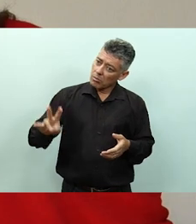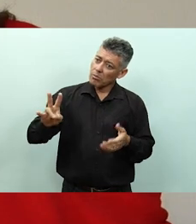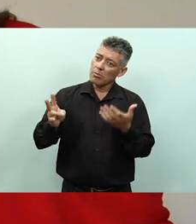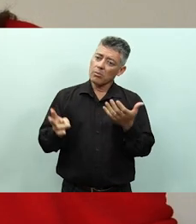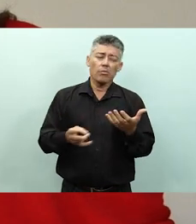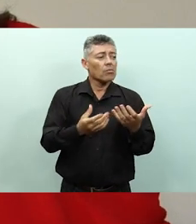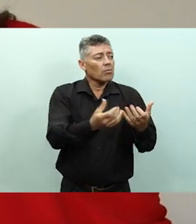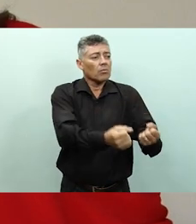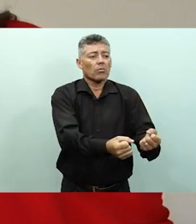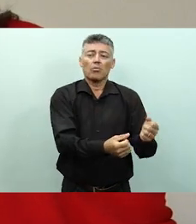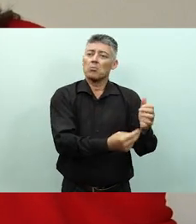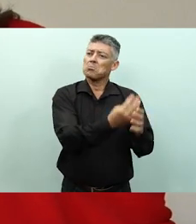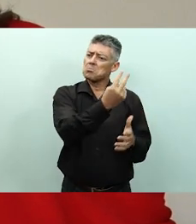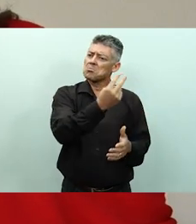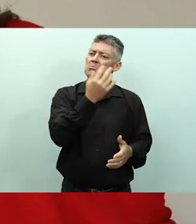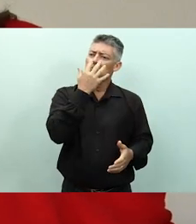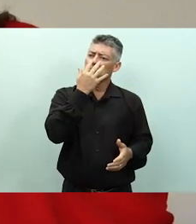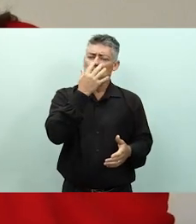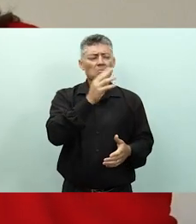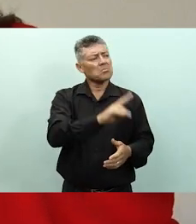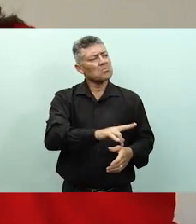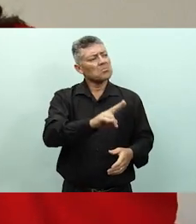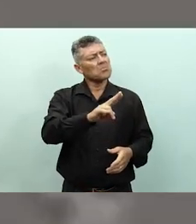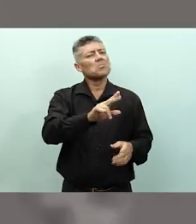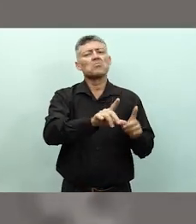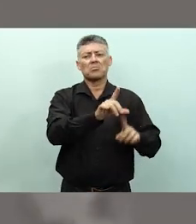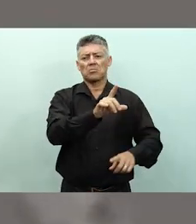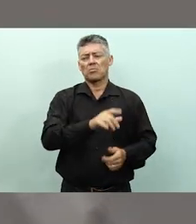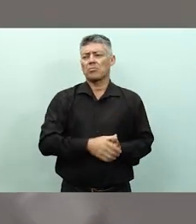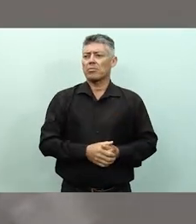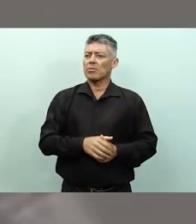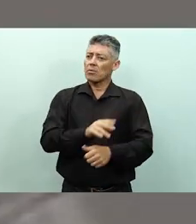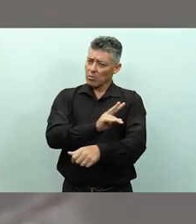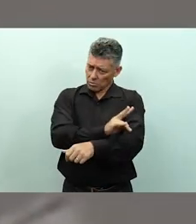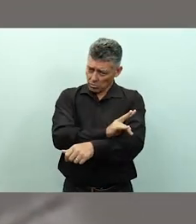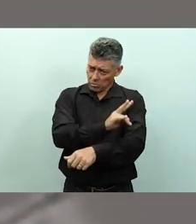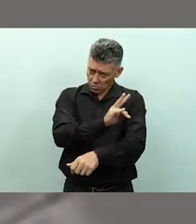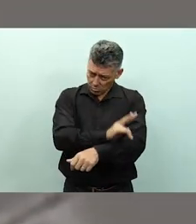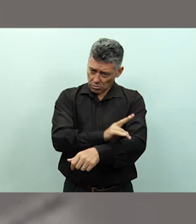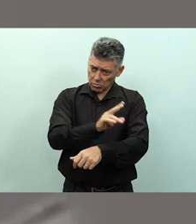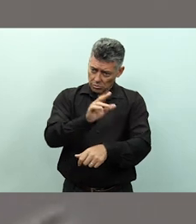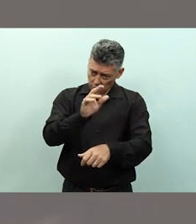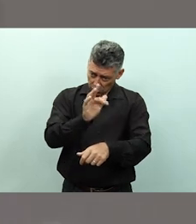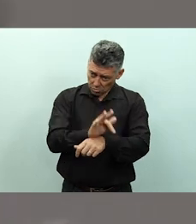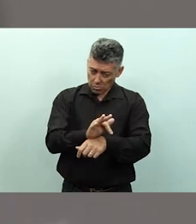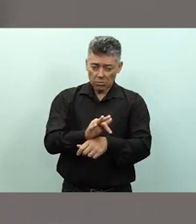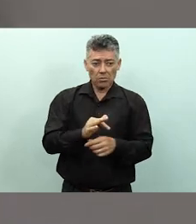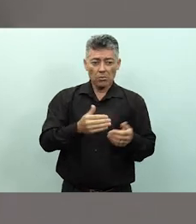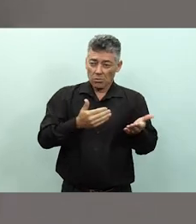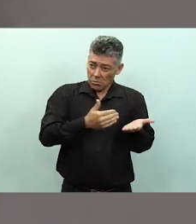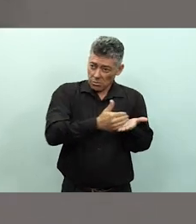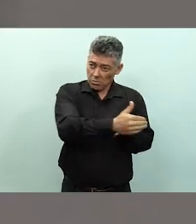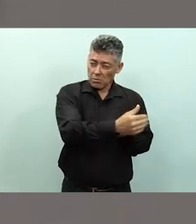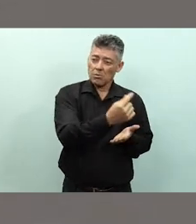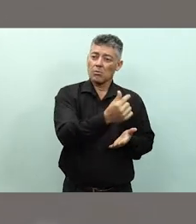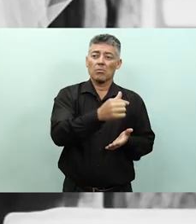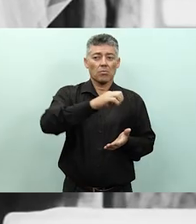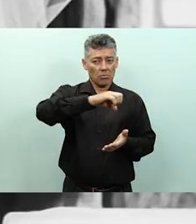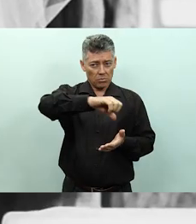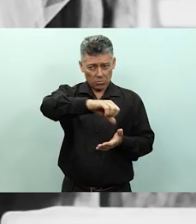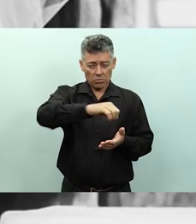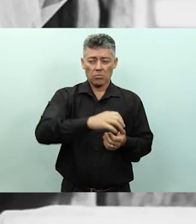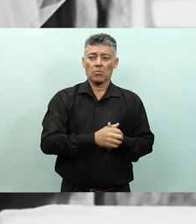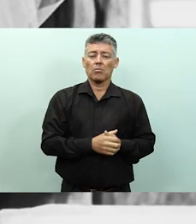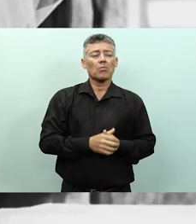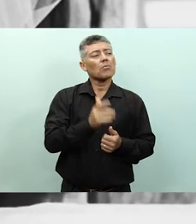foi aprovada em segundo lugar no vestibular de letras. Vilma de Faria iniciou a vida pública em 1979,